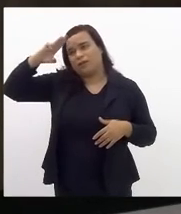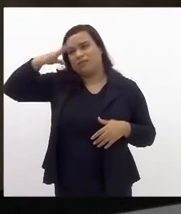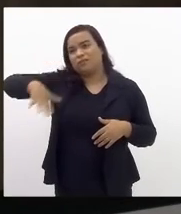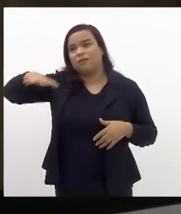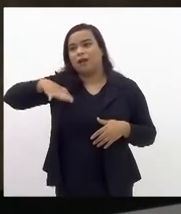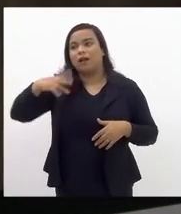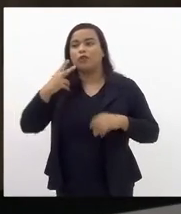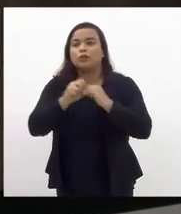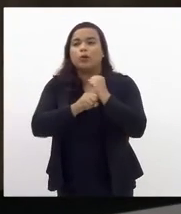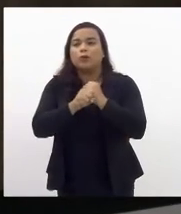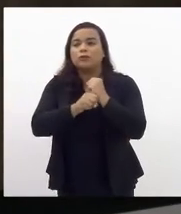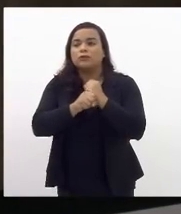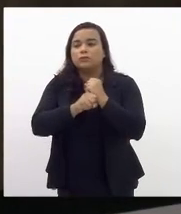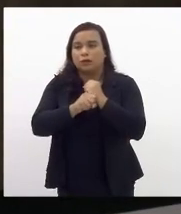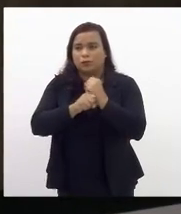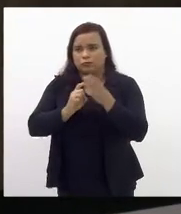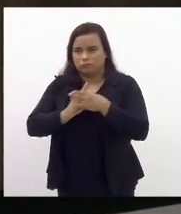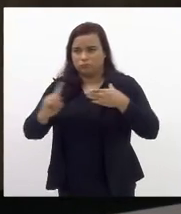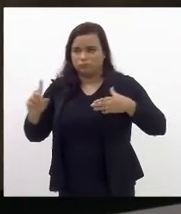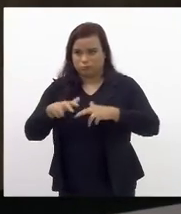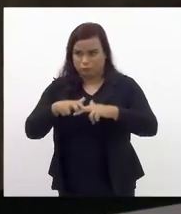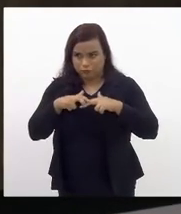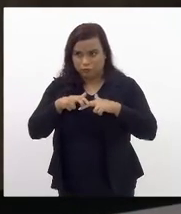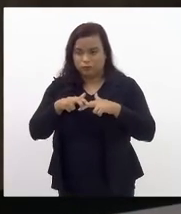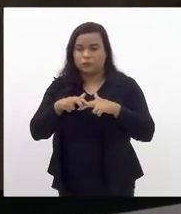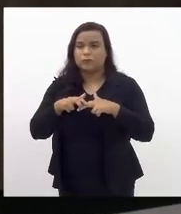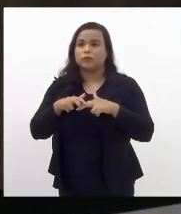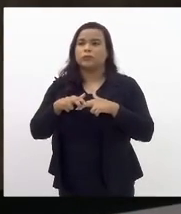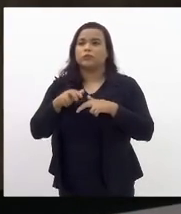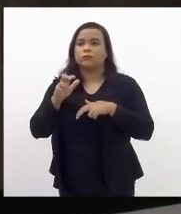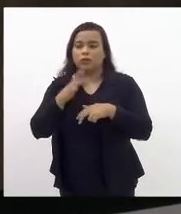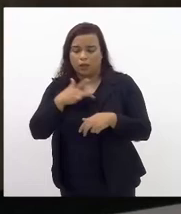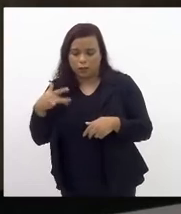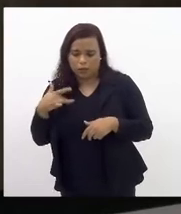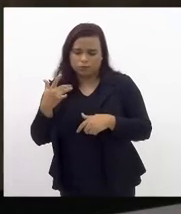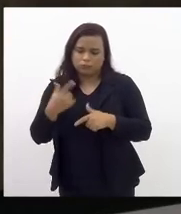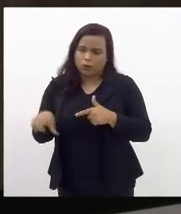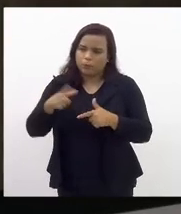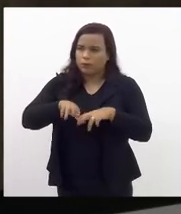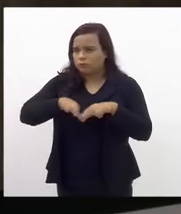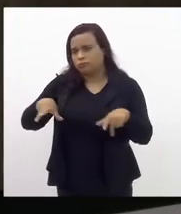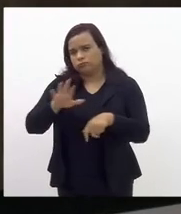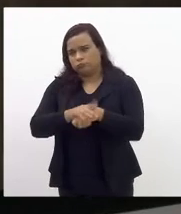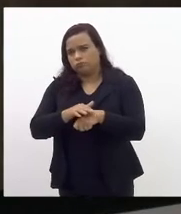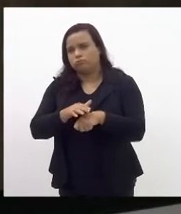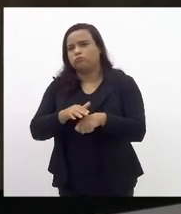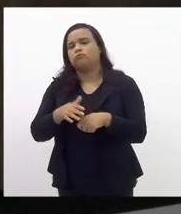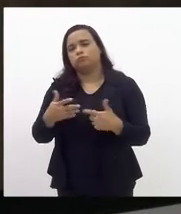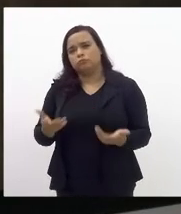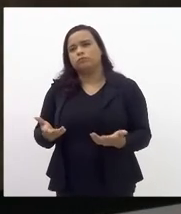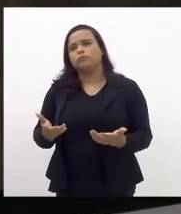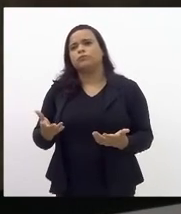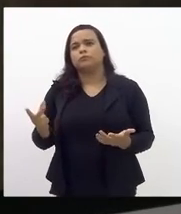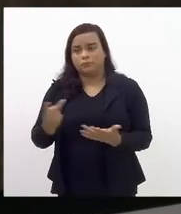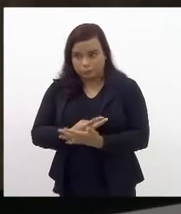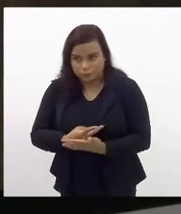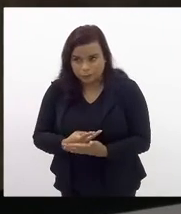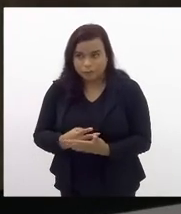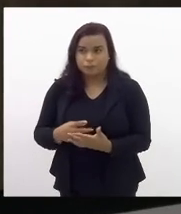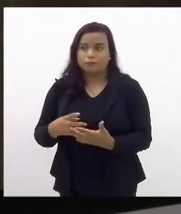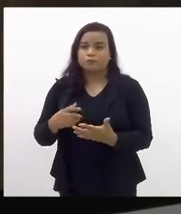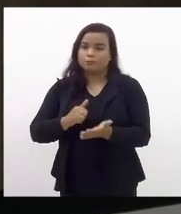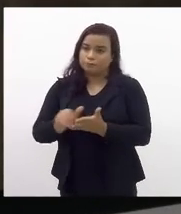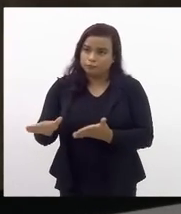2 anos afastado em decorrência de problemas de saúde possa levar à exclusão dos